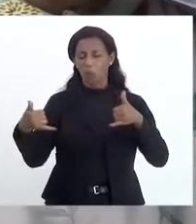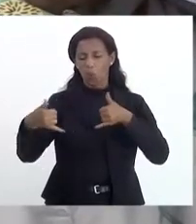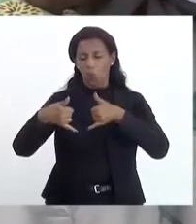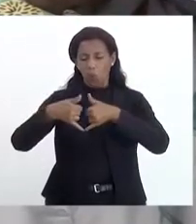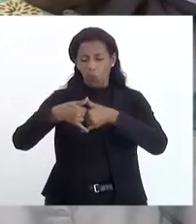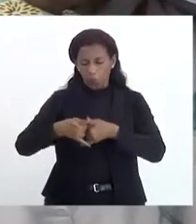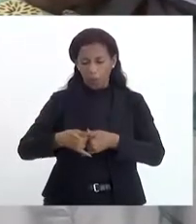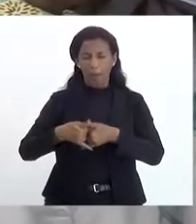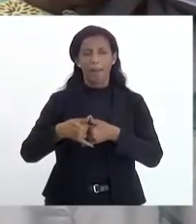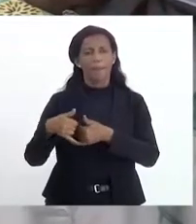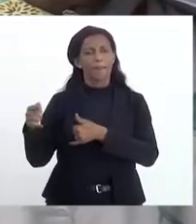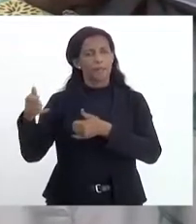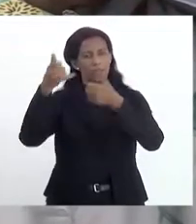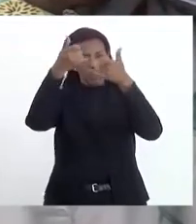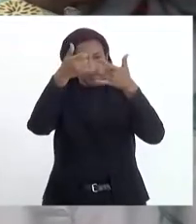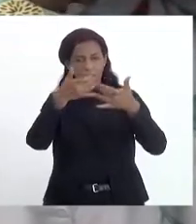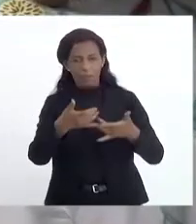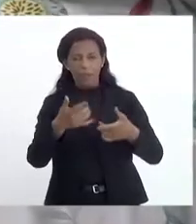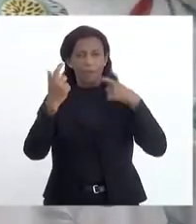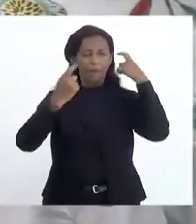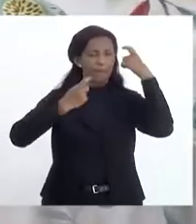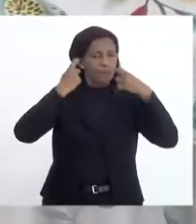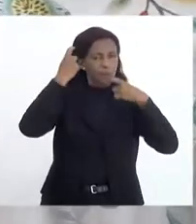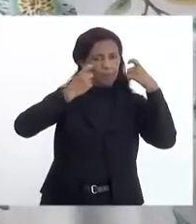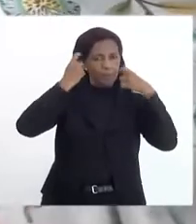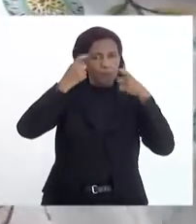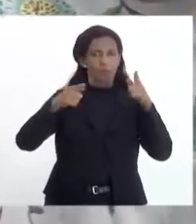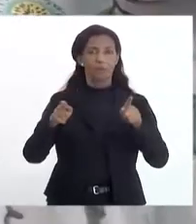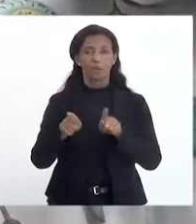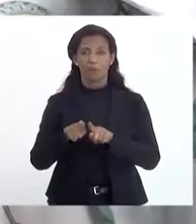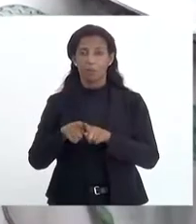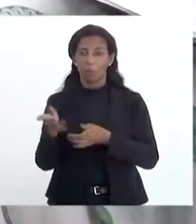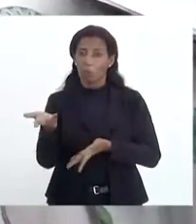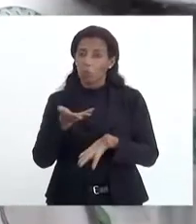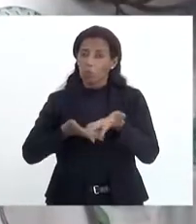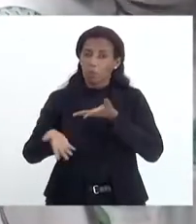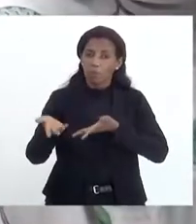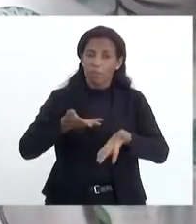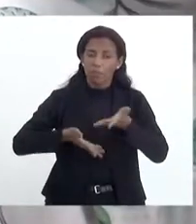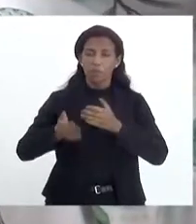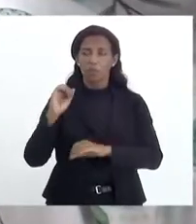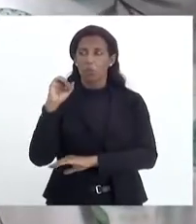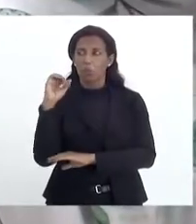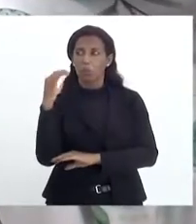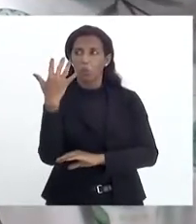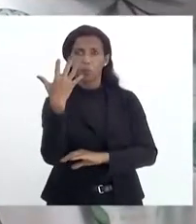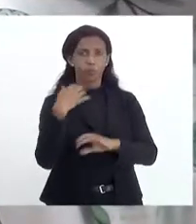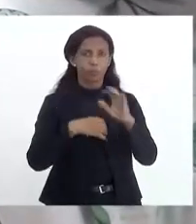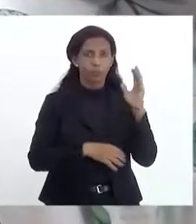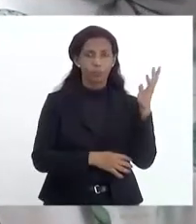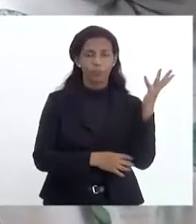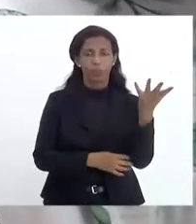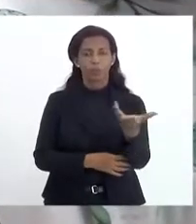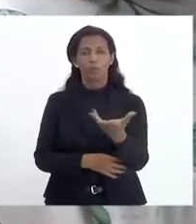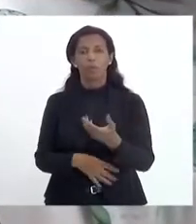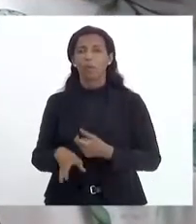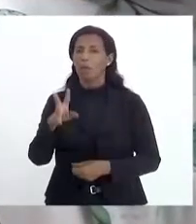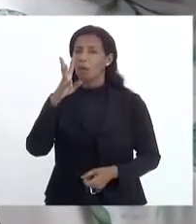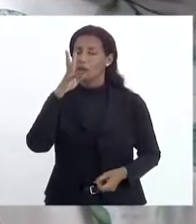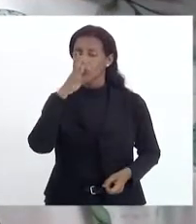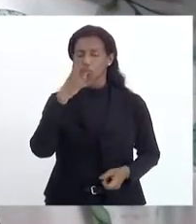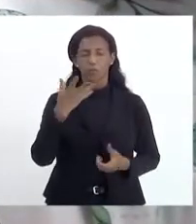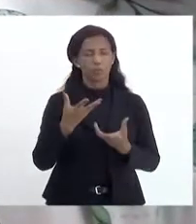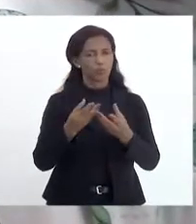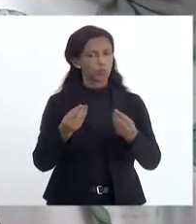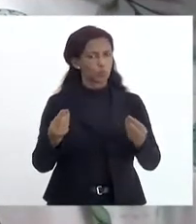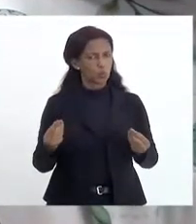a preocupação dele. Não é que também compartilho em relação ao meio ambiente, Mink, dizer que admiro muito